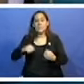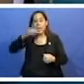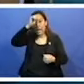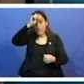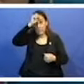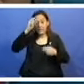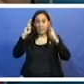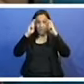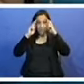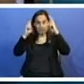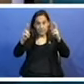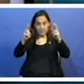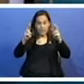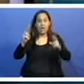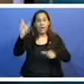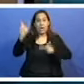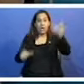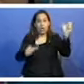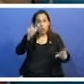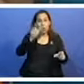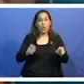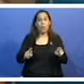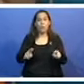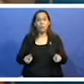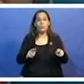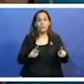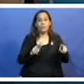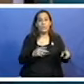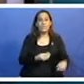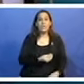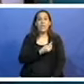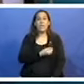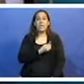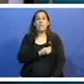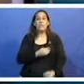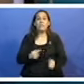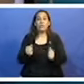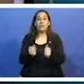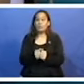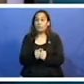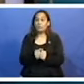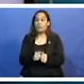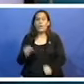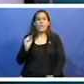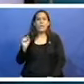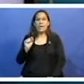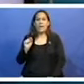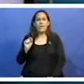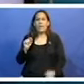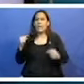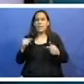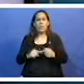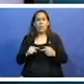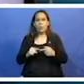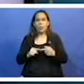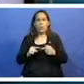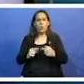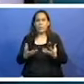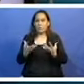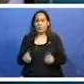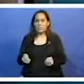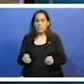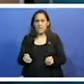Respeitar as diferenças para com os outros conviver. Quem ainda não concorda, já é hora de saber.